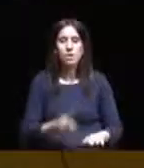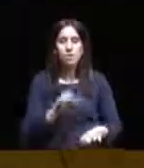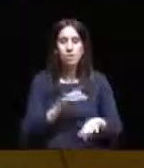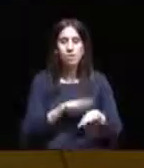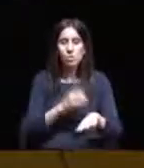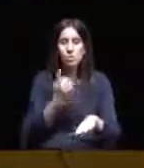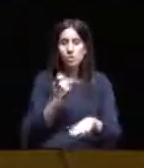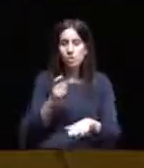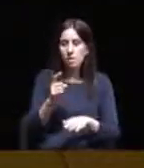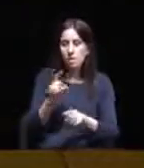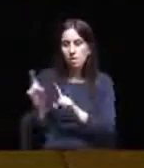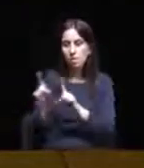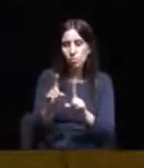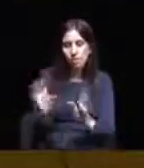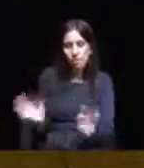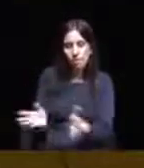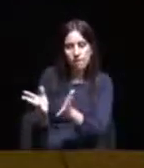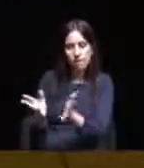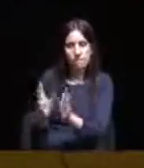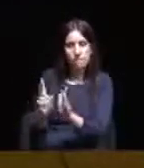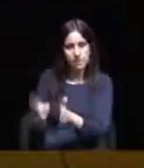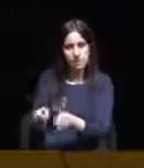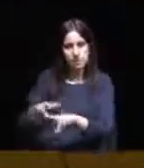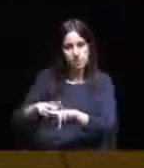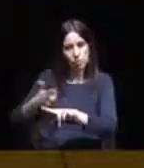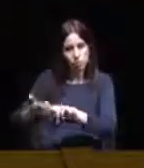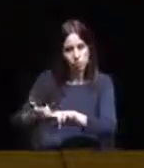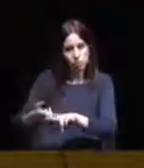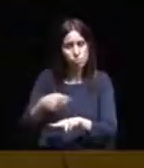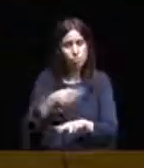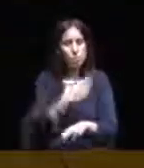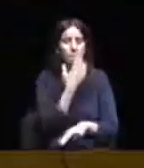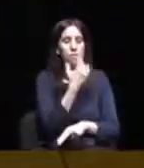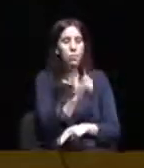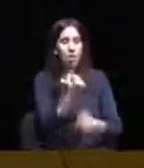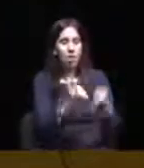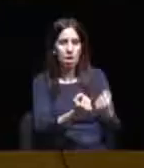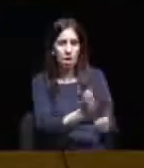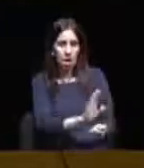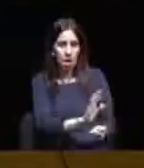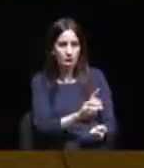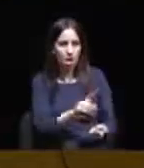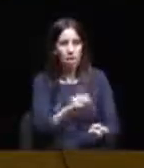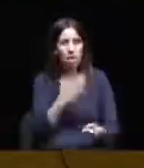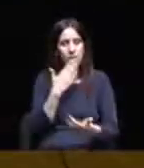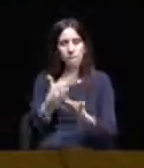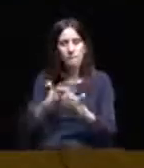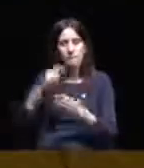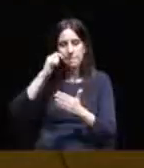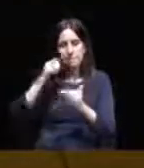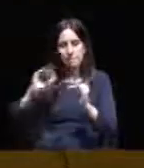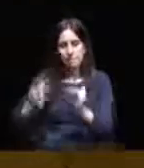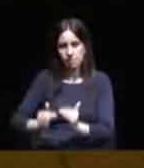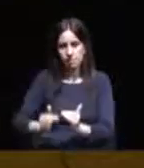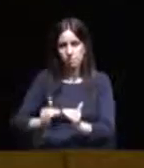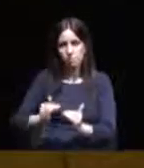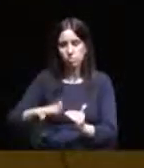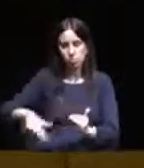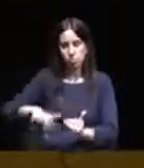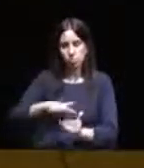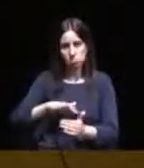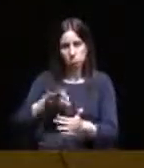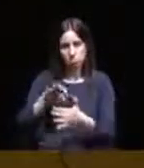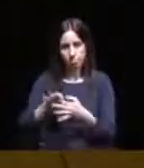uso dos transportes públicos, que devem ser reforçados em detrimento do transporte individual, procurando minimizar os impactos